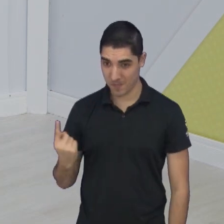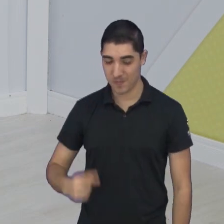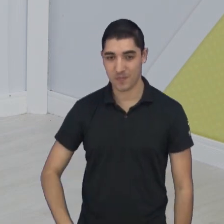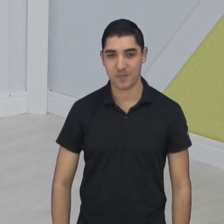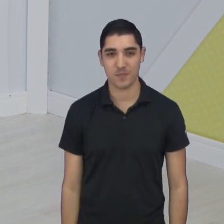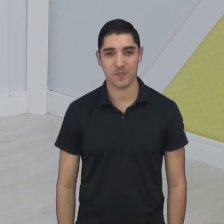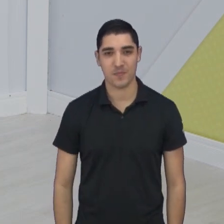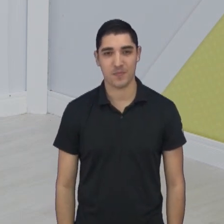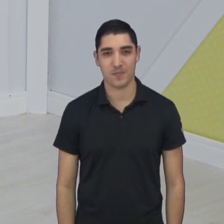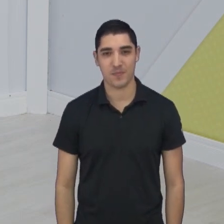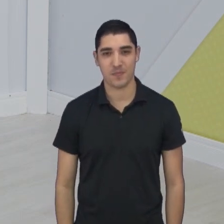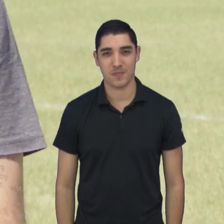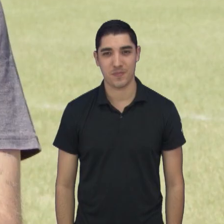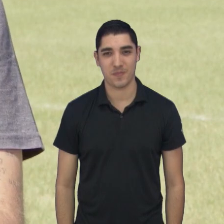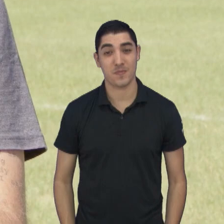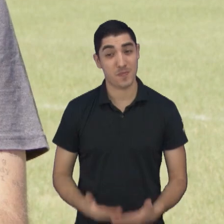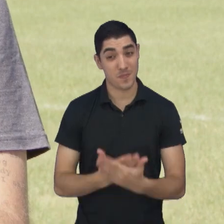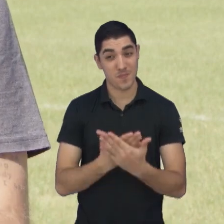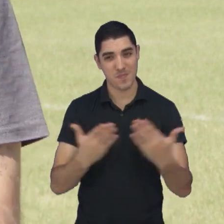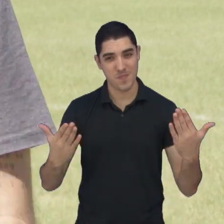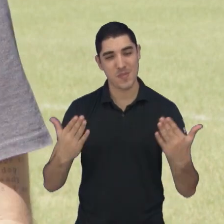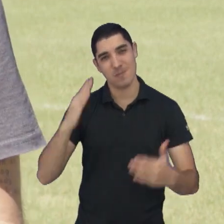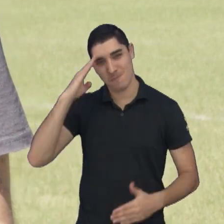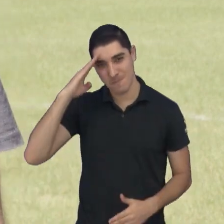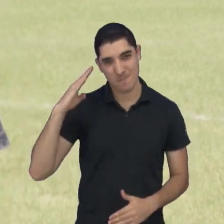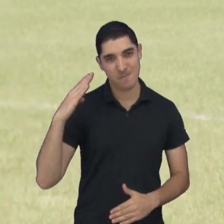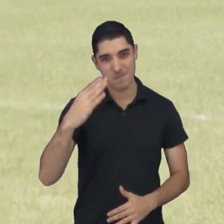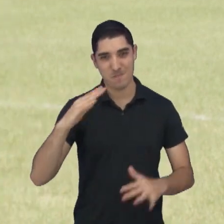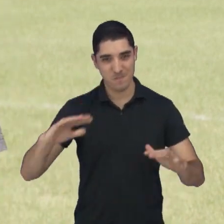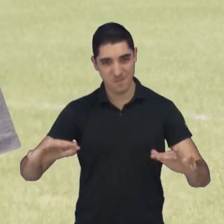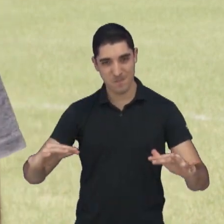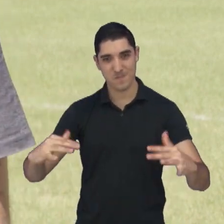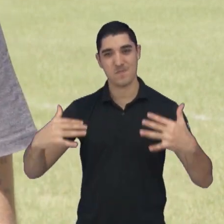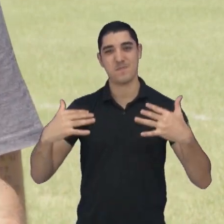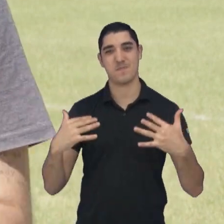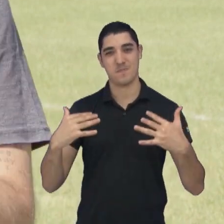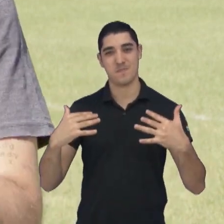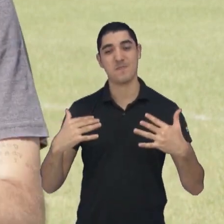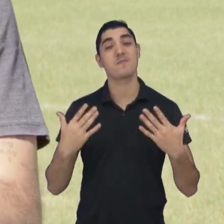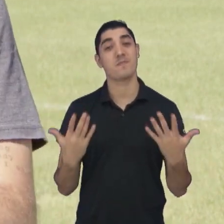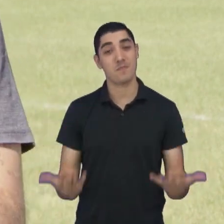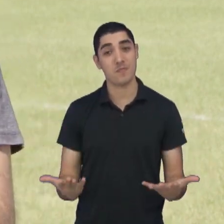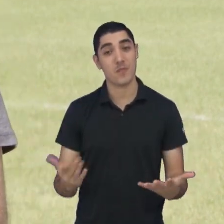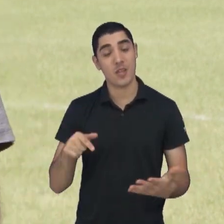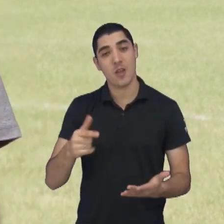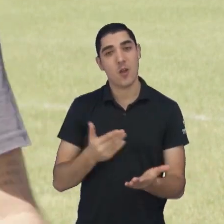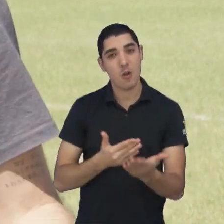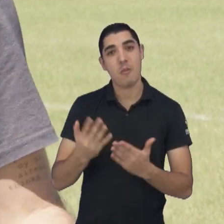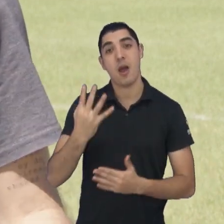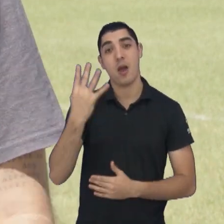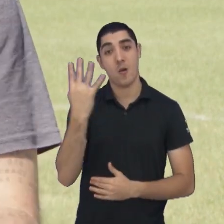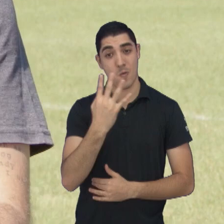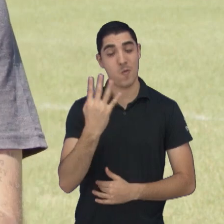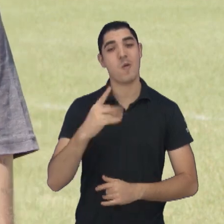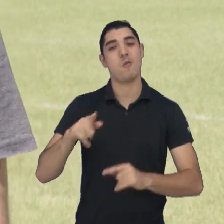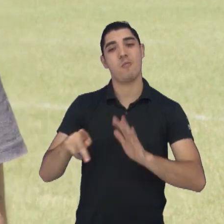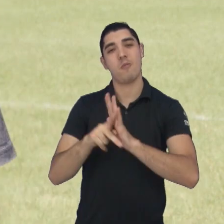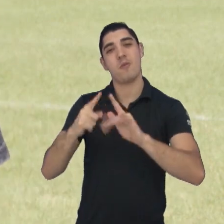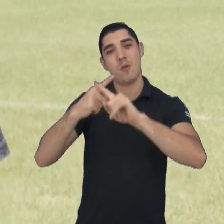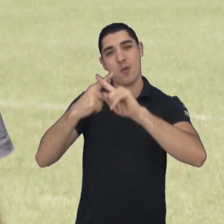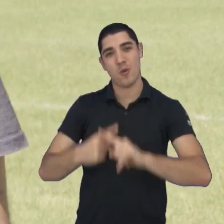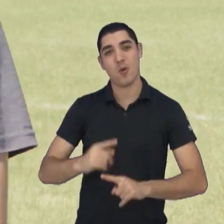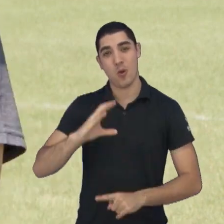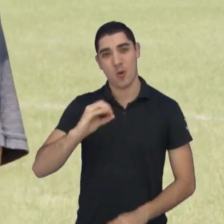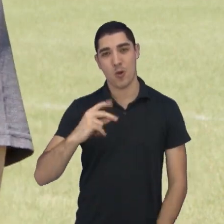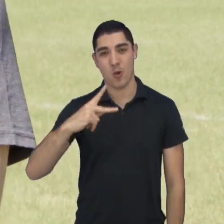Muito bem, amigos do Hora do Esporte, estamos aqui para mais uma decisão da Copa Norte, a 4ª edição da tradicional Copa